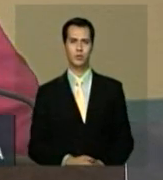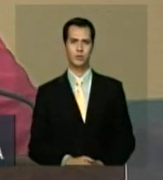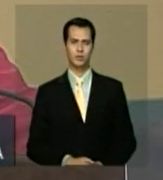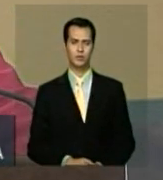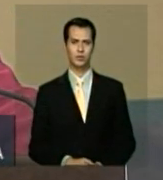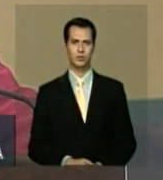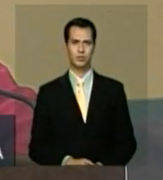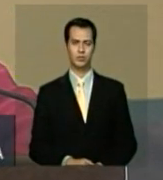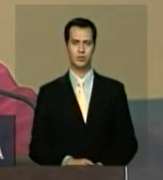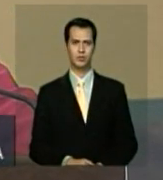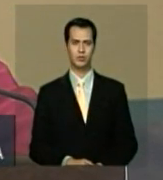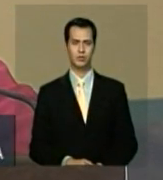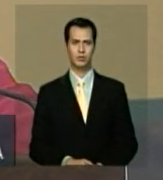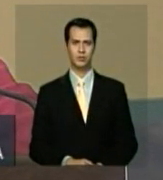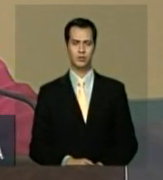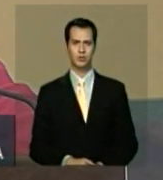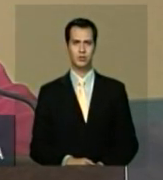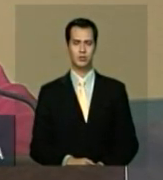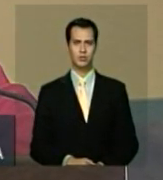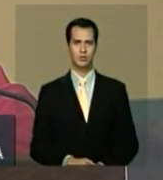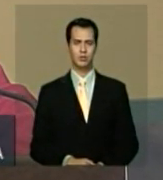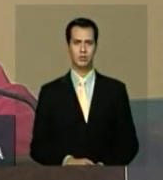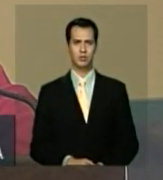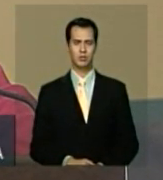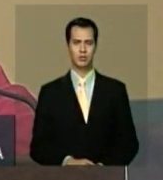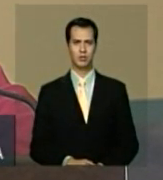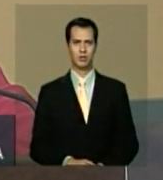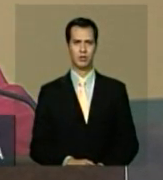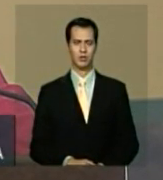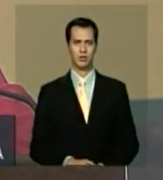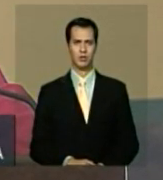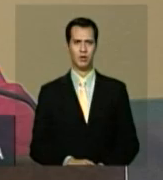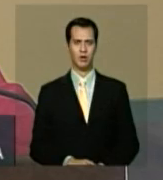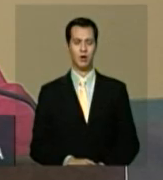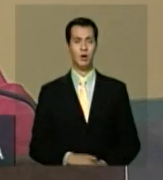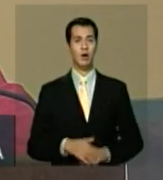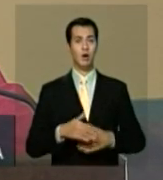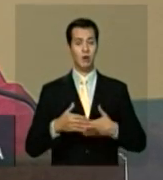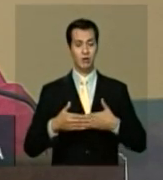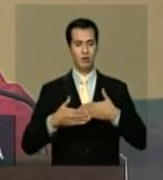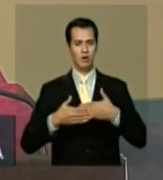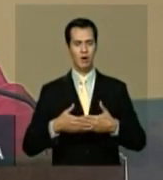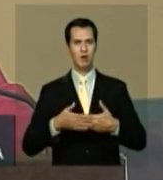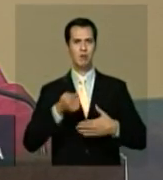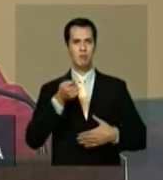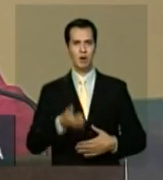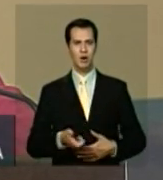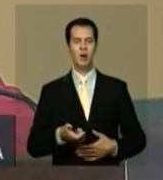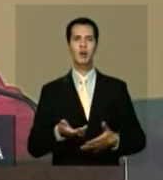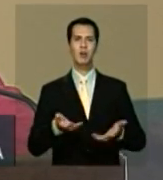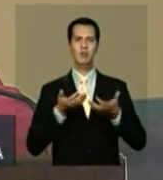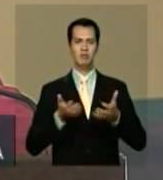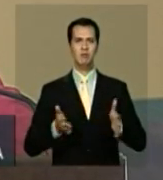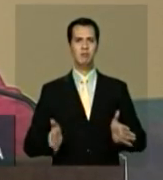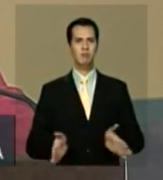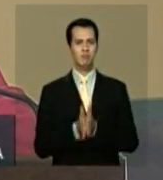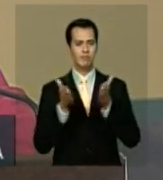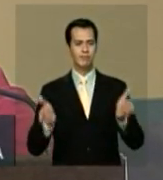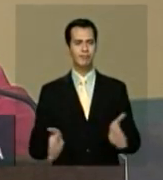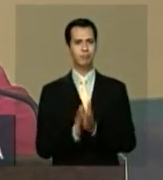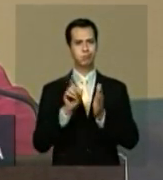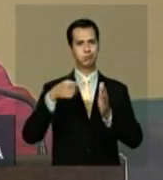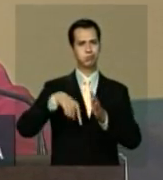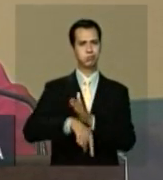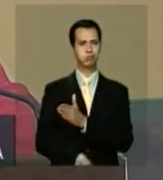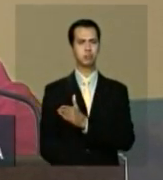nós estamos chegando mais perto dessa erradicação Prometida e que